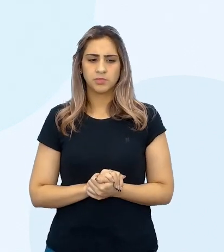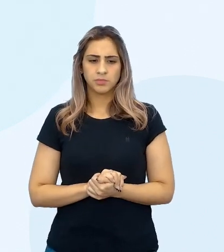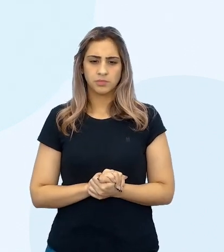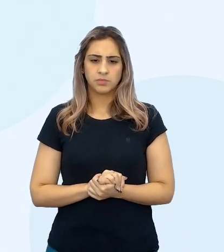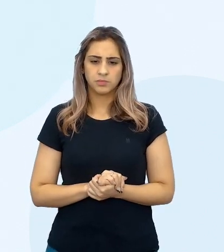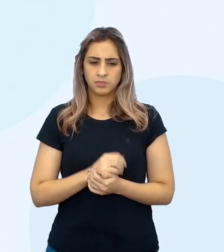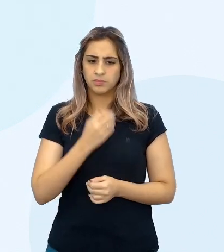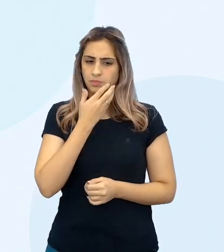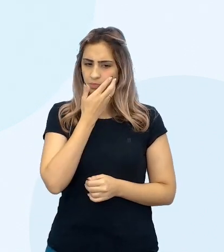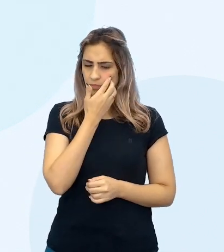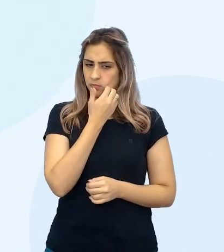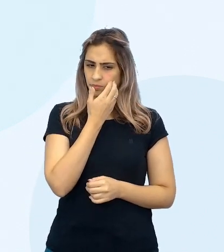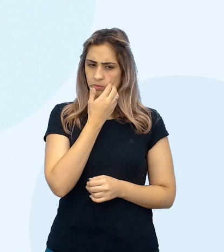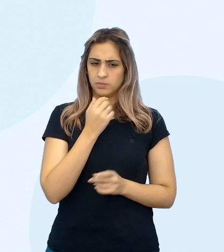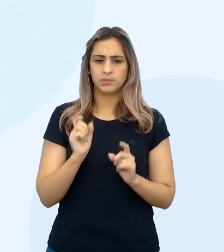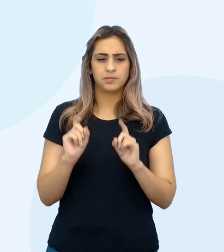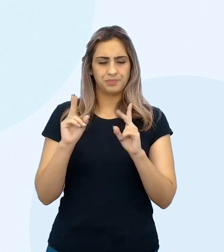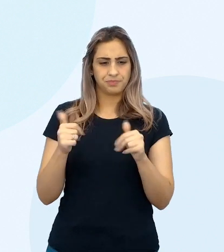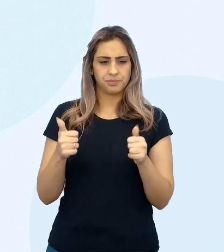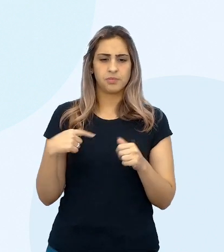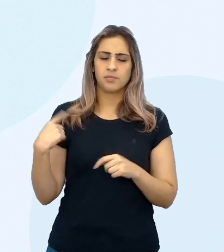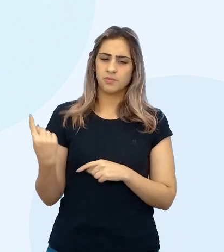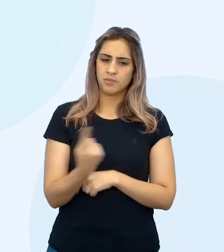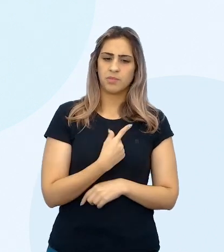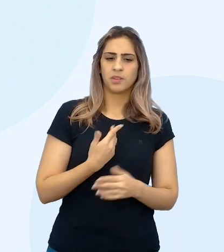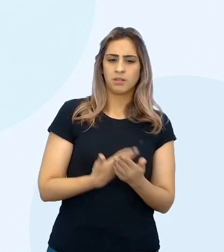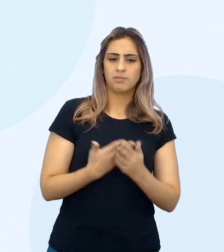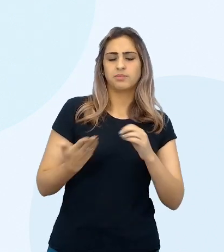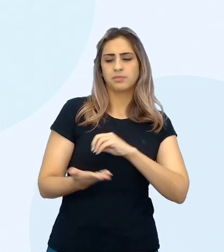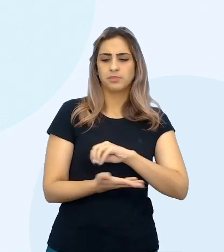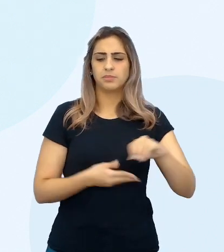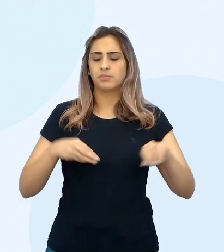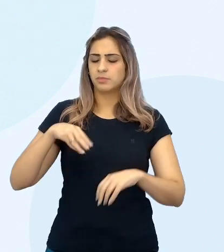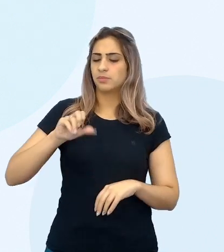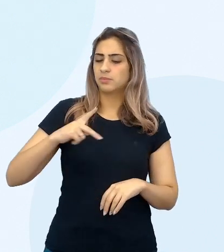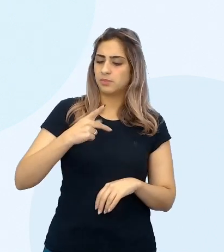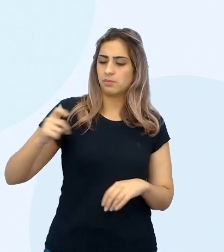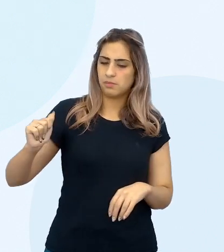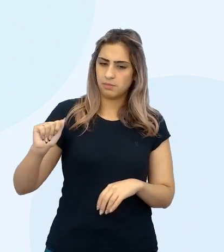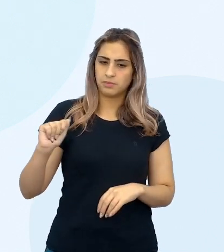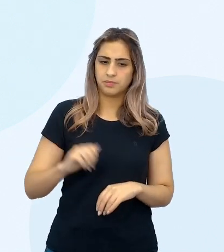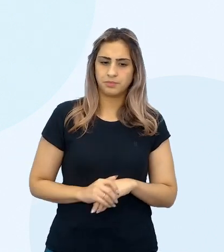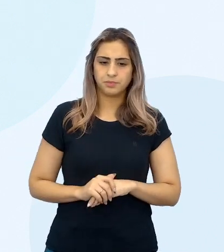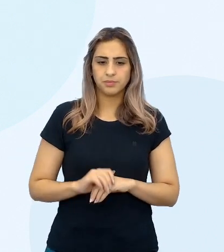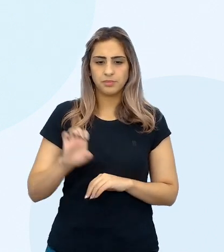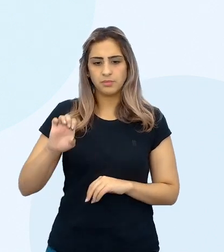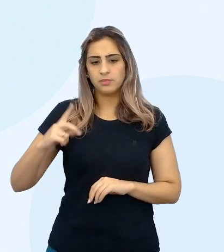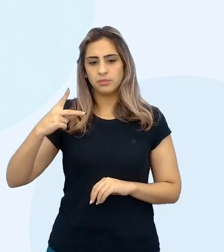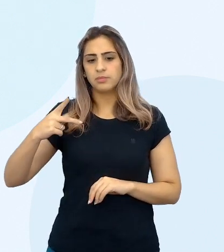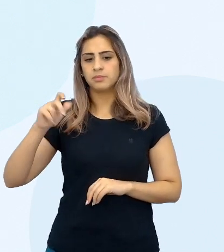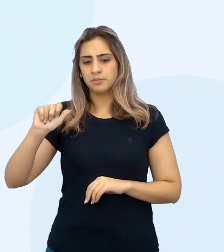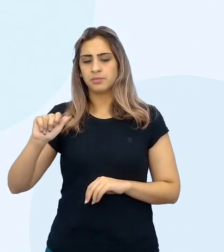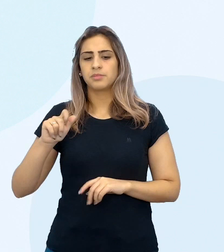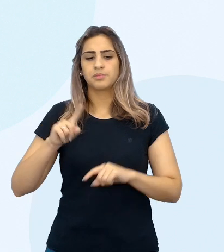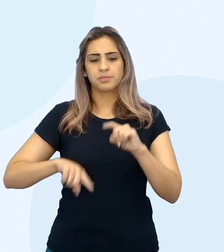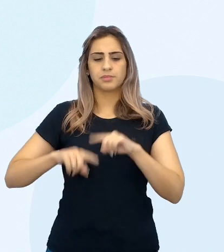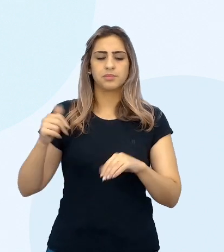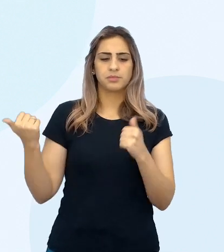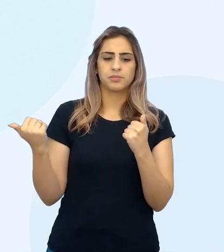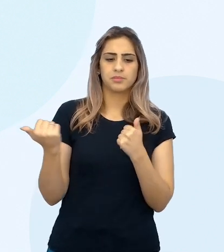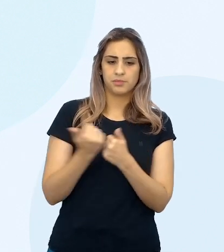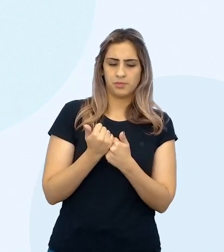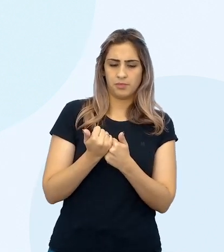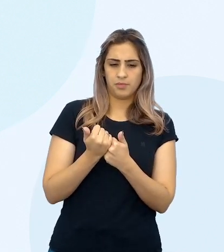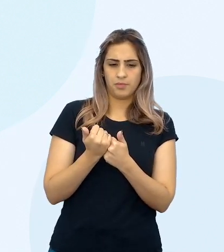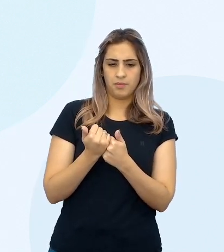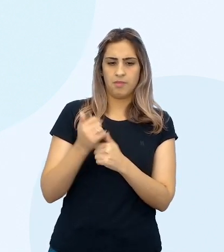determinado período de tempo, tá bom? Bacana. E a nossa aula é baseada no MAPA, que é o MAPPA, Material de Apoio ao Planejamento e